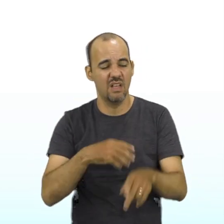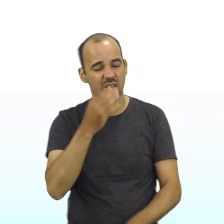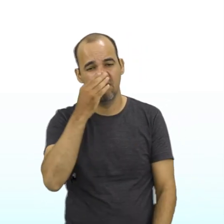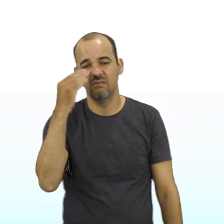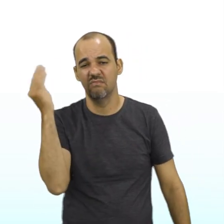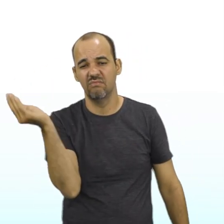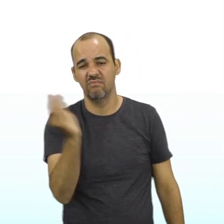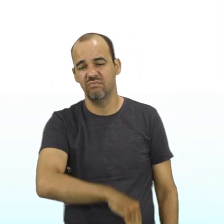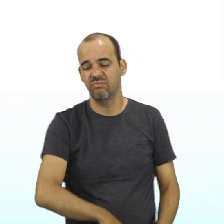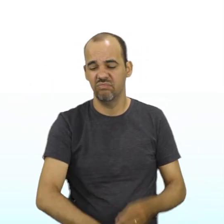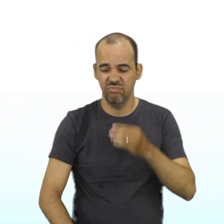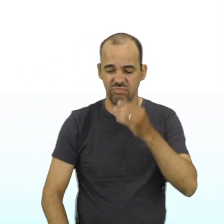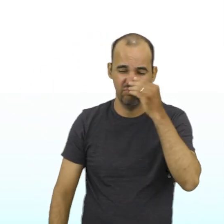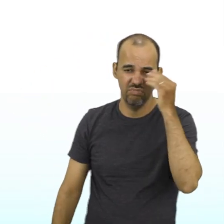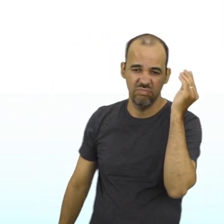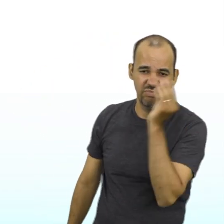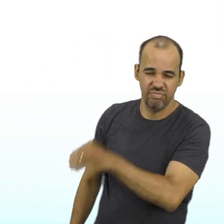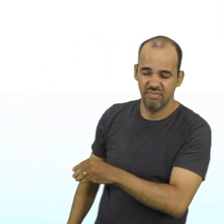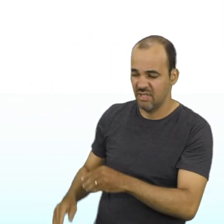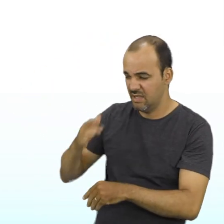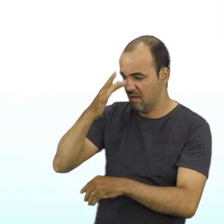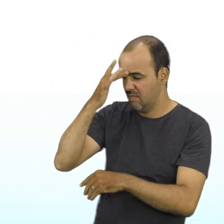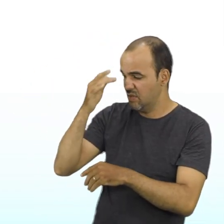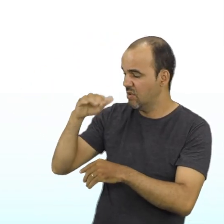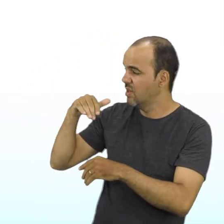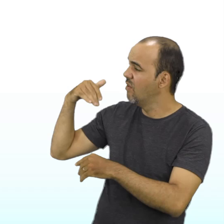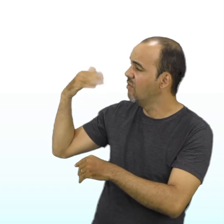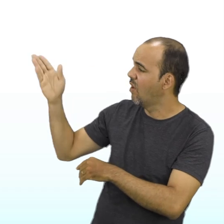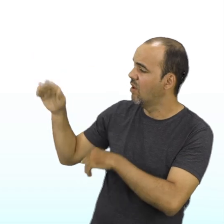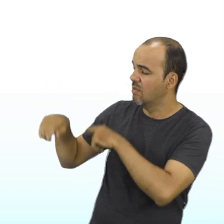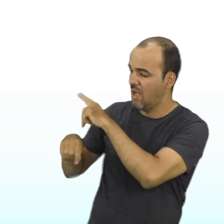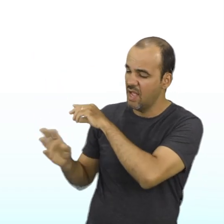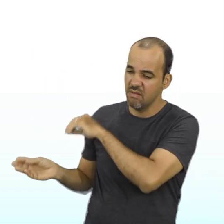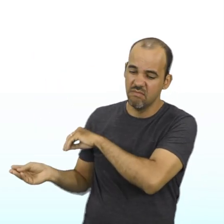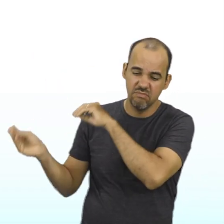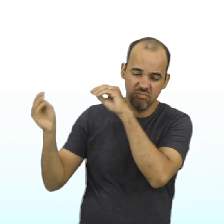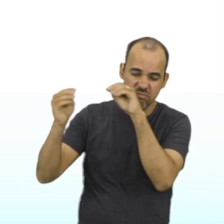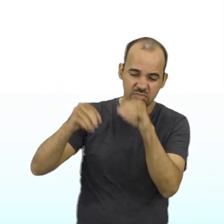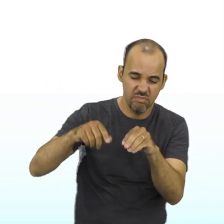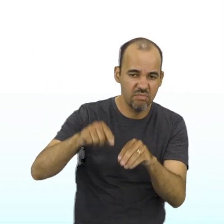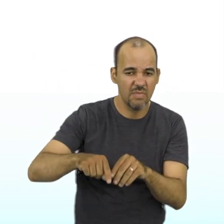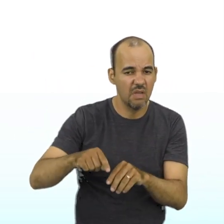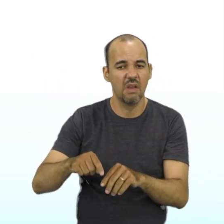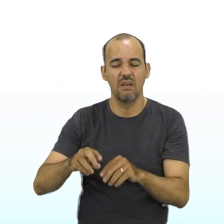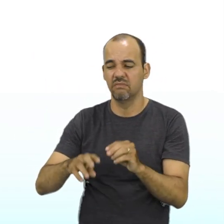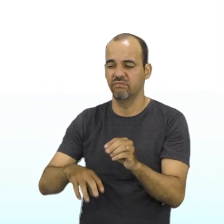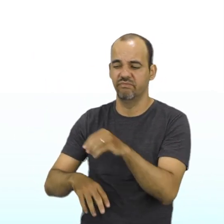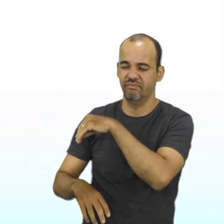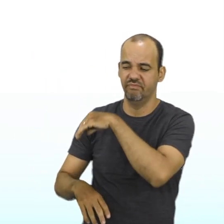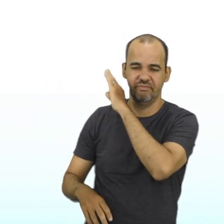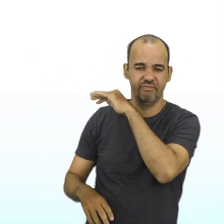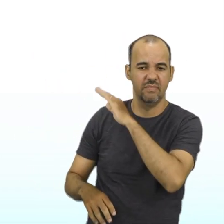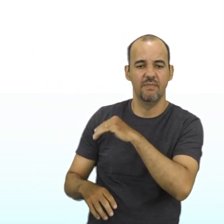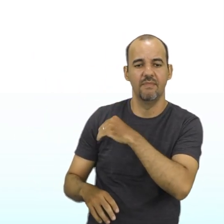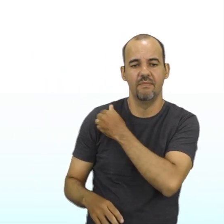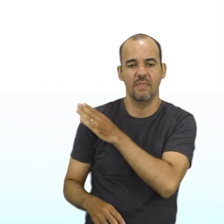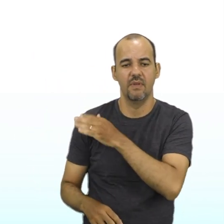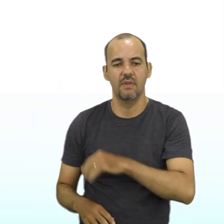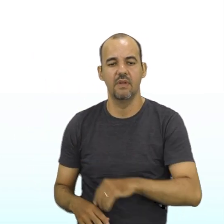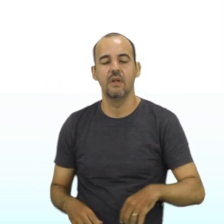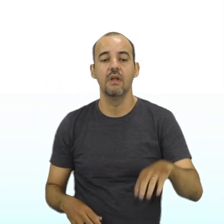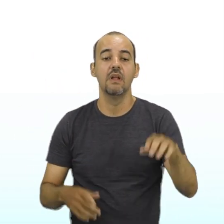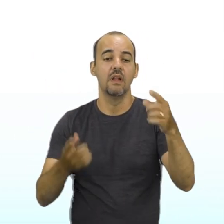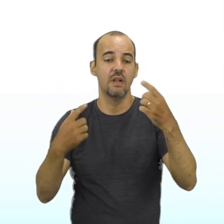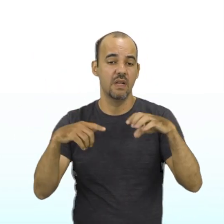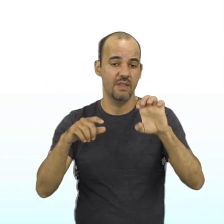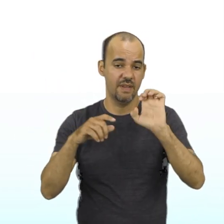uma pessoa que deixou, né, seu lugar, dá a entender que é um imigrante, mas não é sobre o que trata toda a música. E a letra E, a falta de